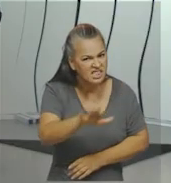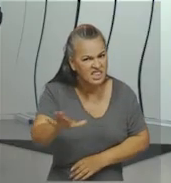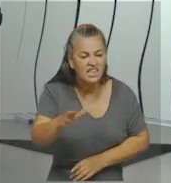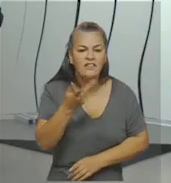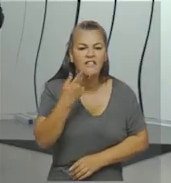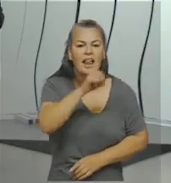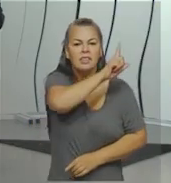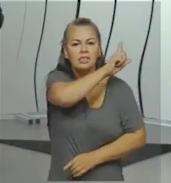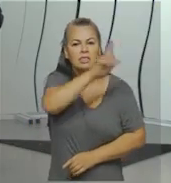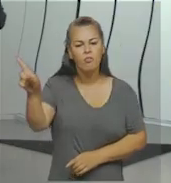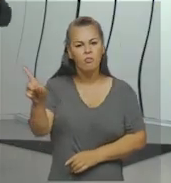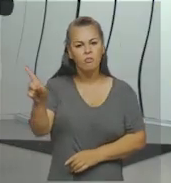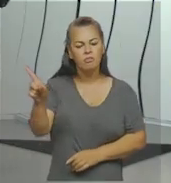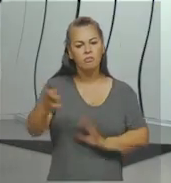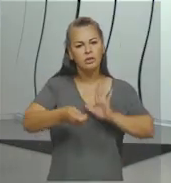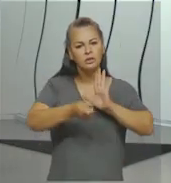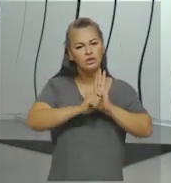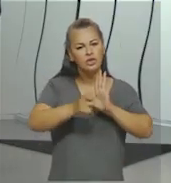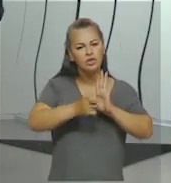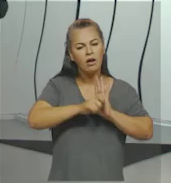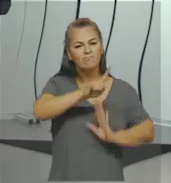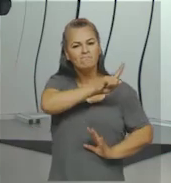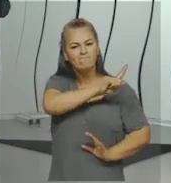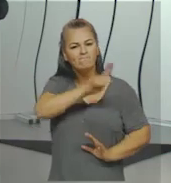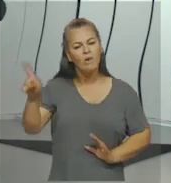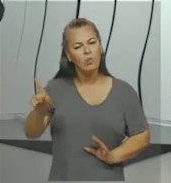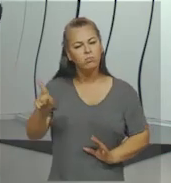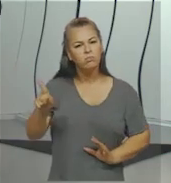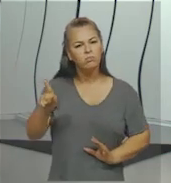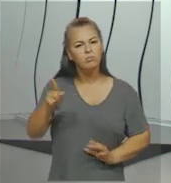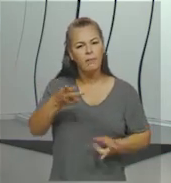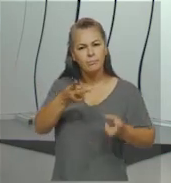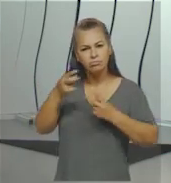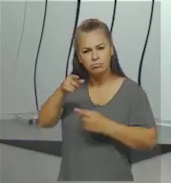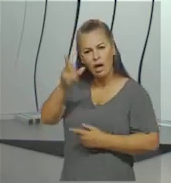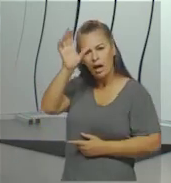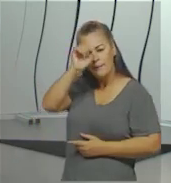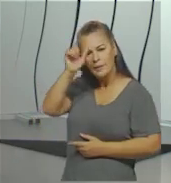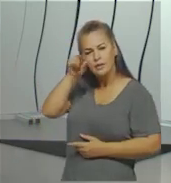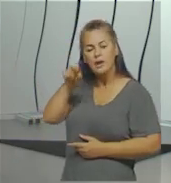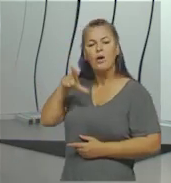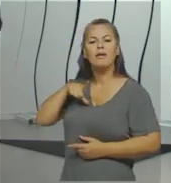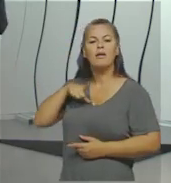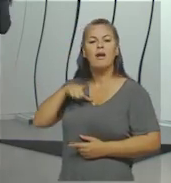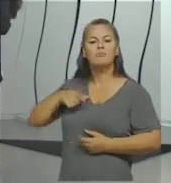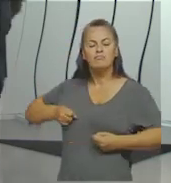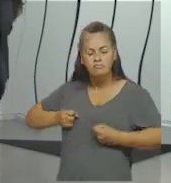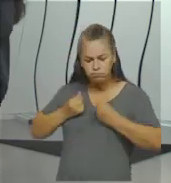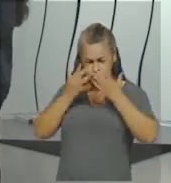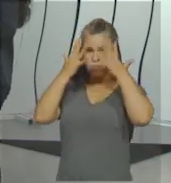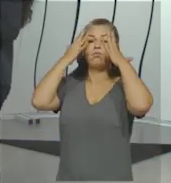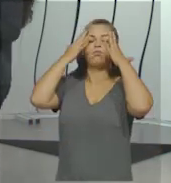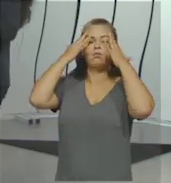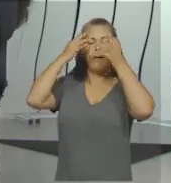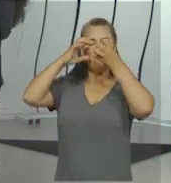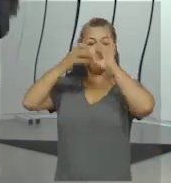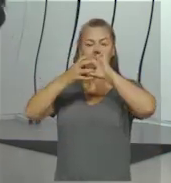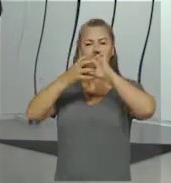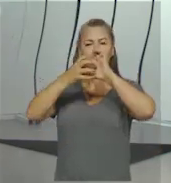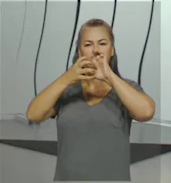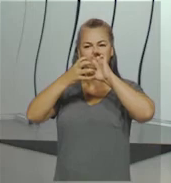não à droga, tá? Porque vocês perceberam que elas atingem o sistema nervoso, elas agem